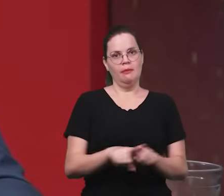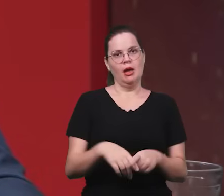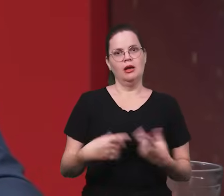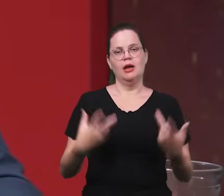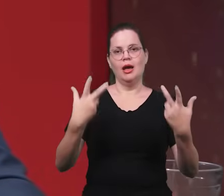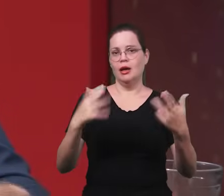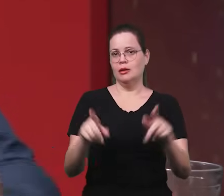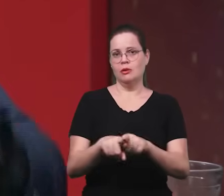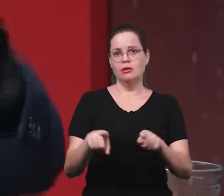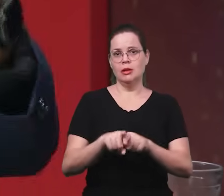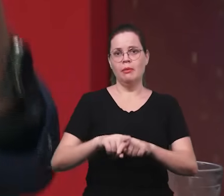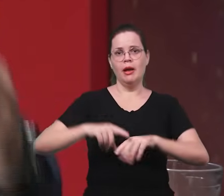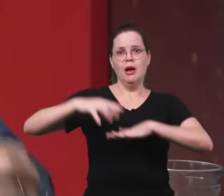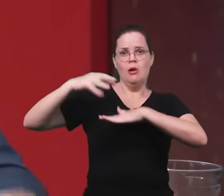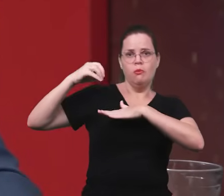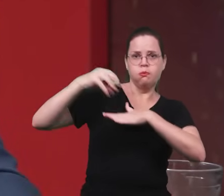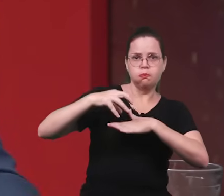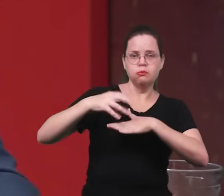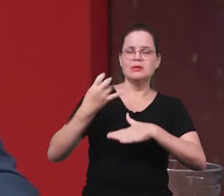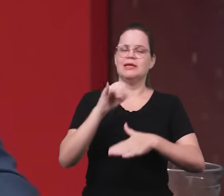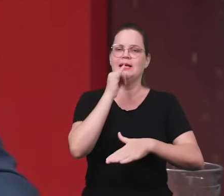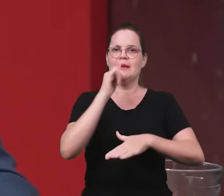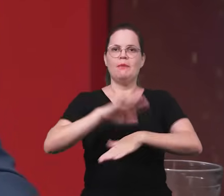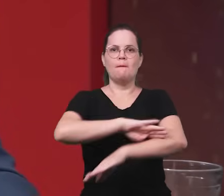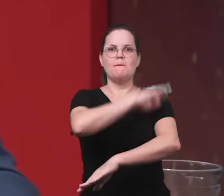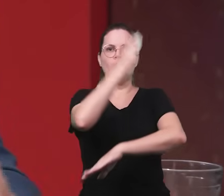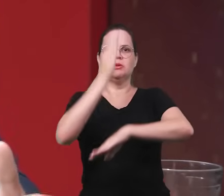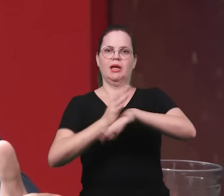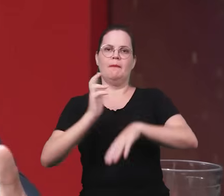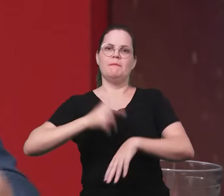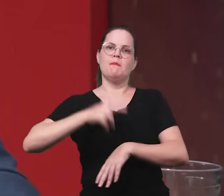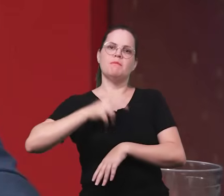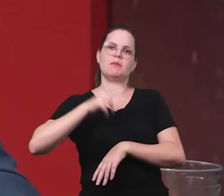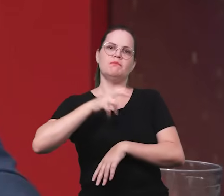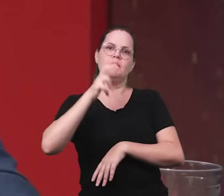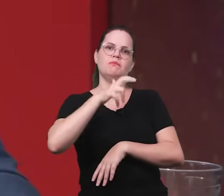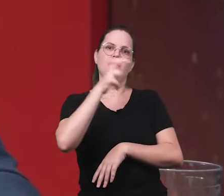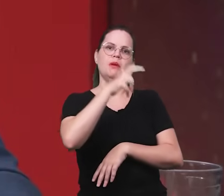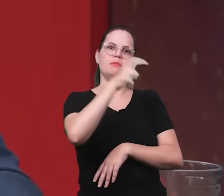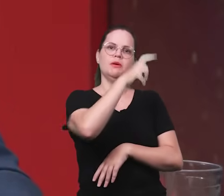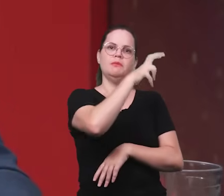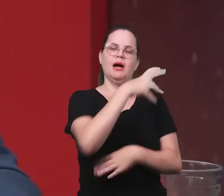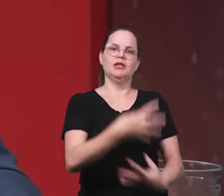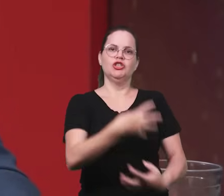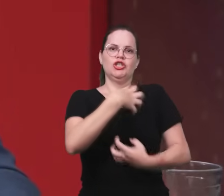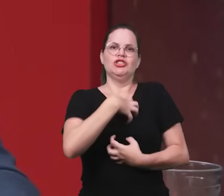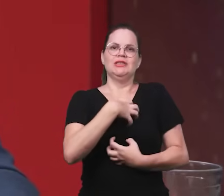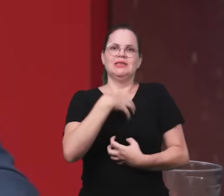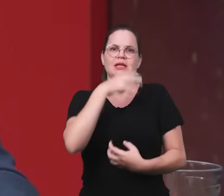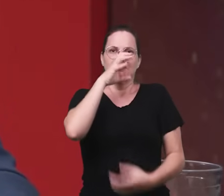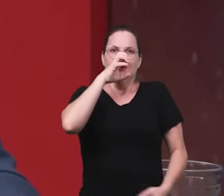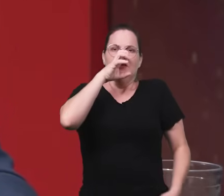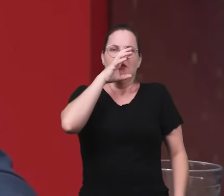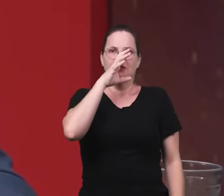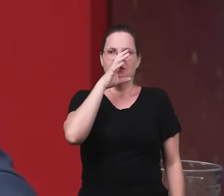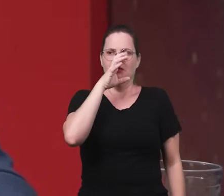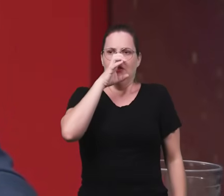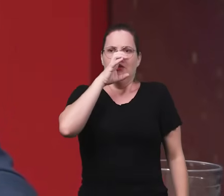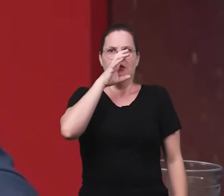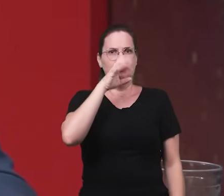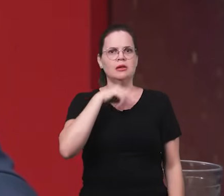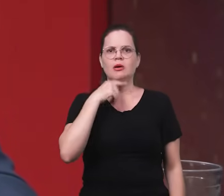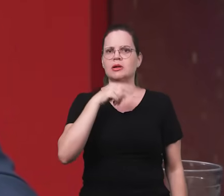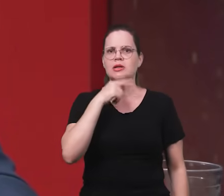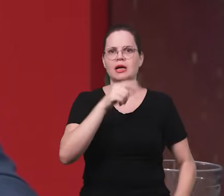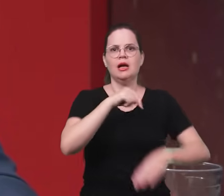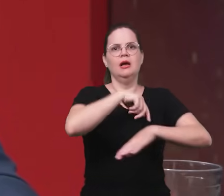coisa com a pressão. Quando nós subimos, por exemplo, uma montanha, o que acontece? Nós sentimos uma dificuldade de respirar.